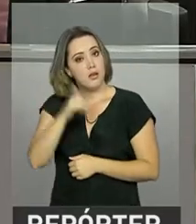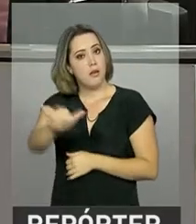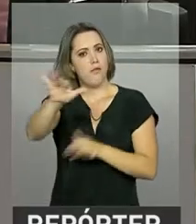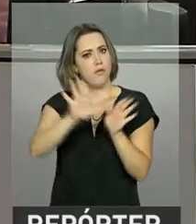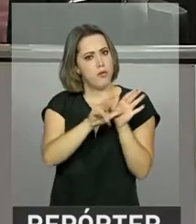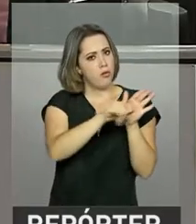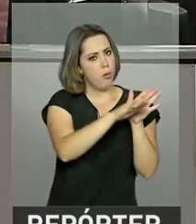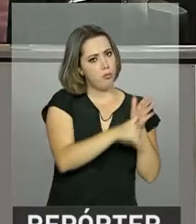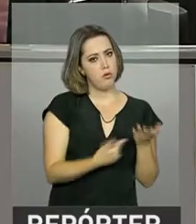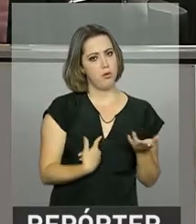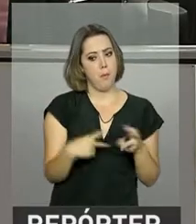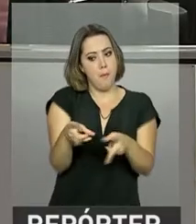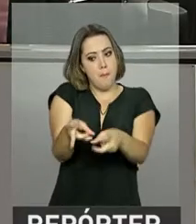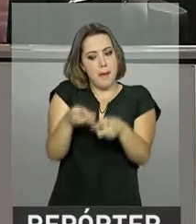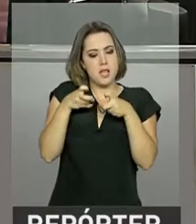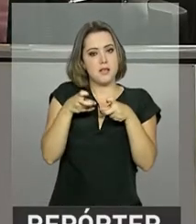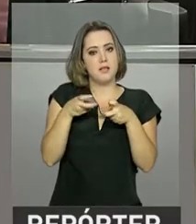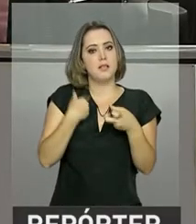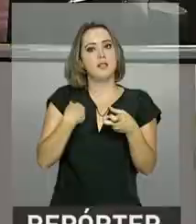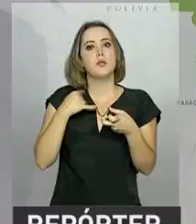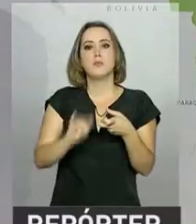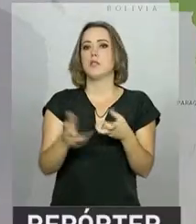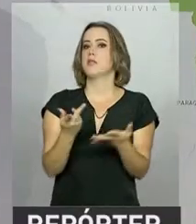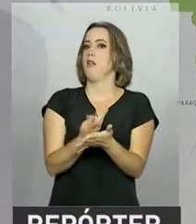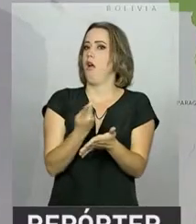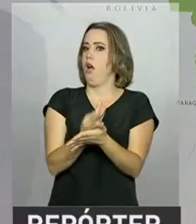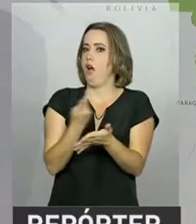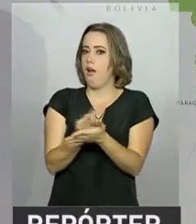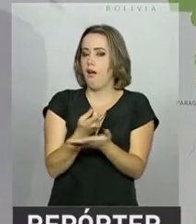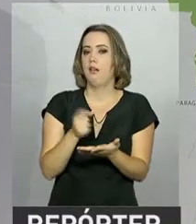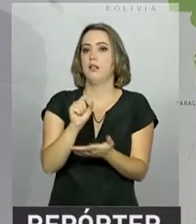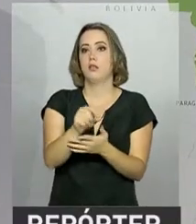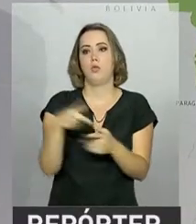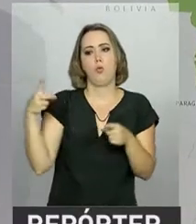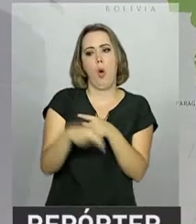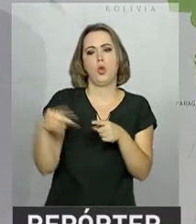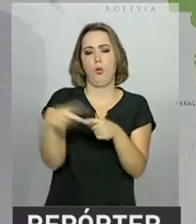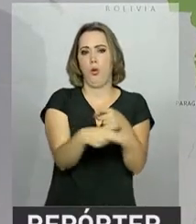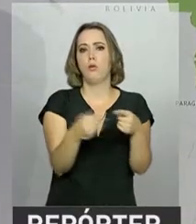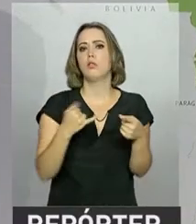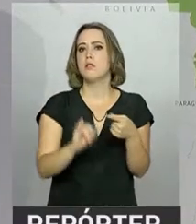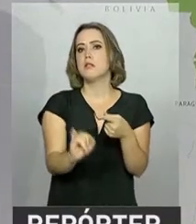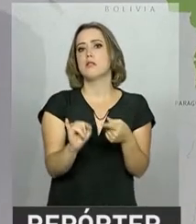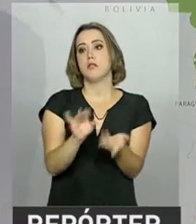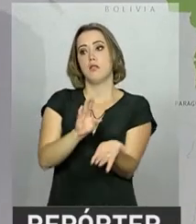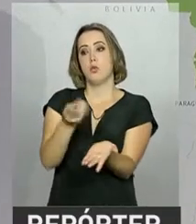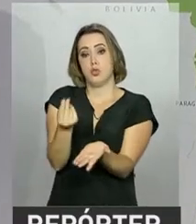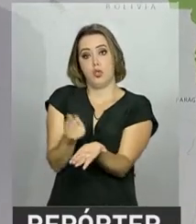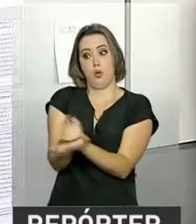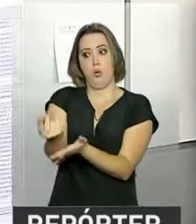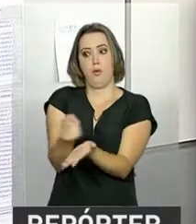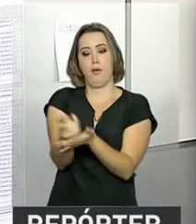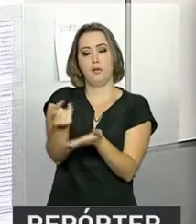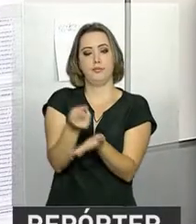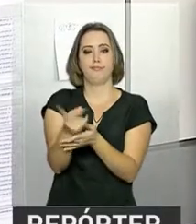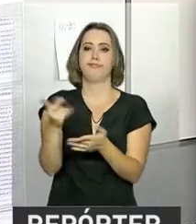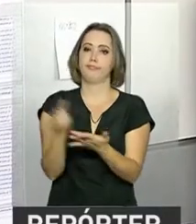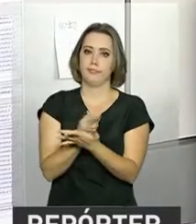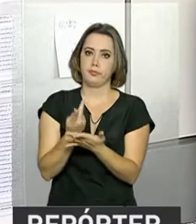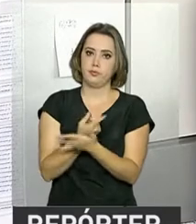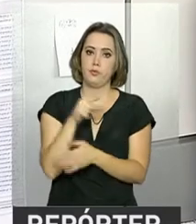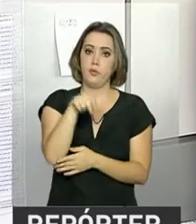aumentar a capacidade de identificar requerimentos suspeitos e bloquear pagamentos indevidos do seguro-desemprego. Os